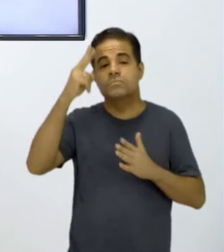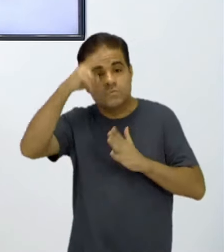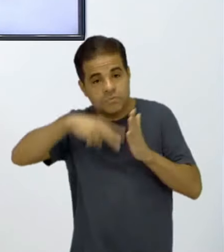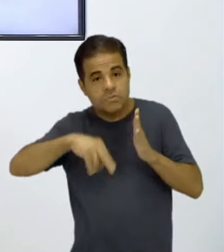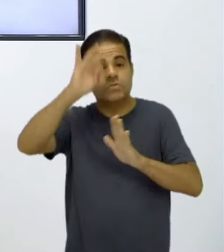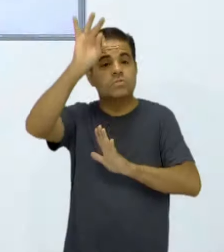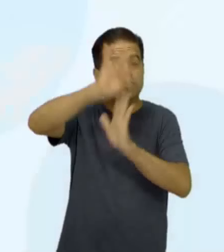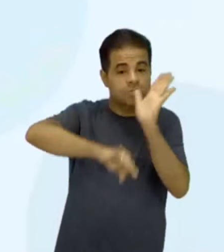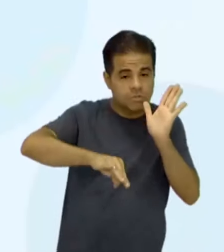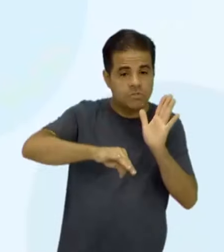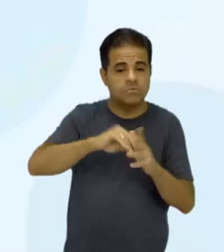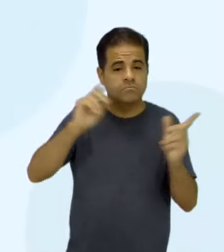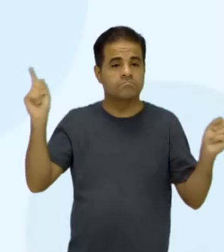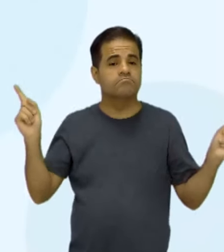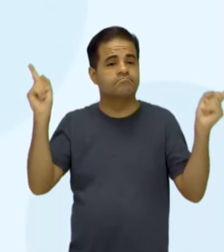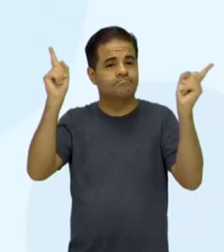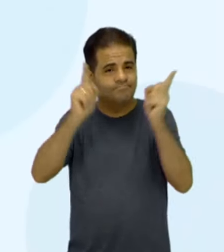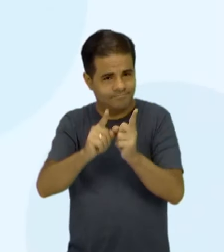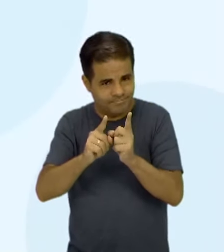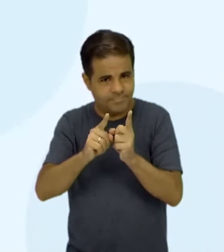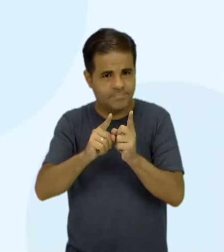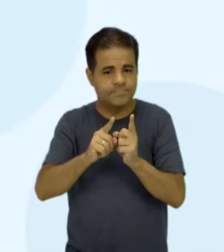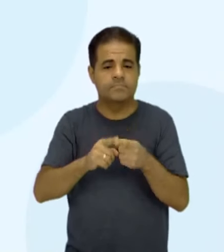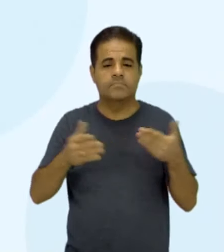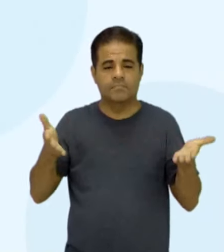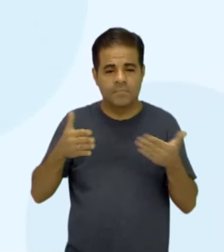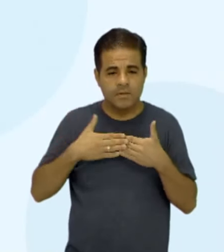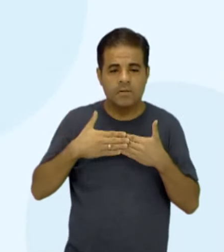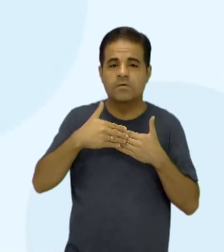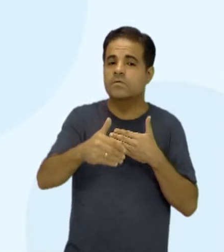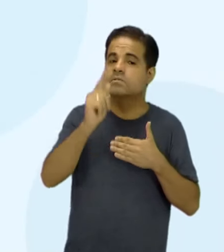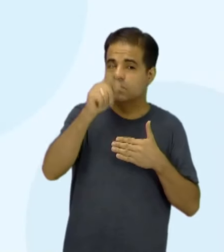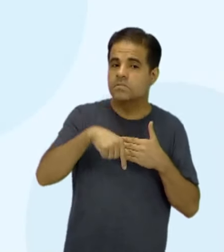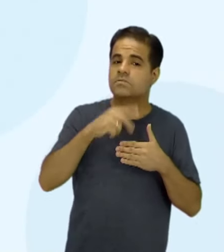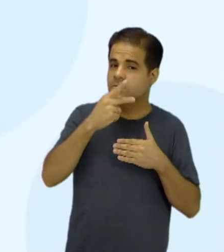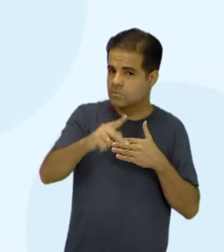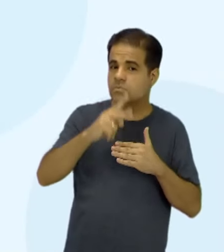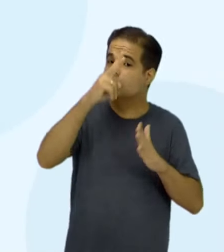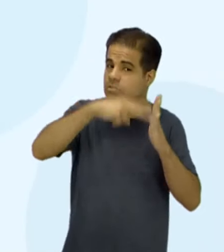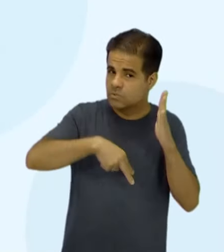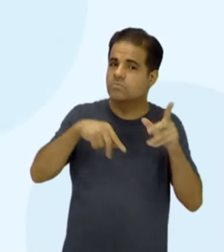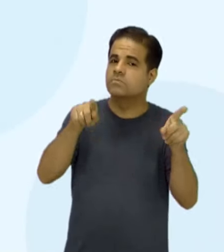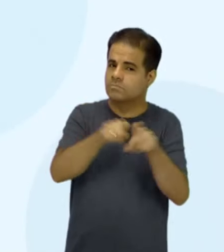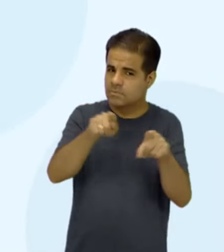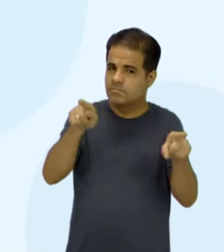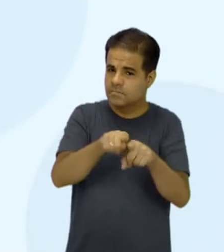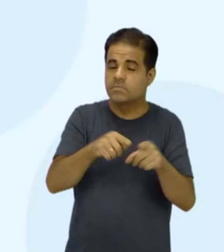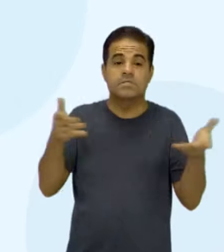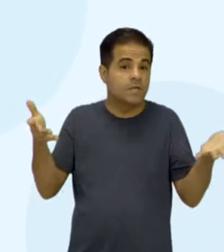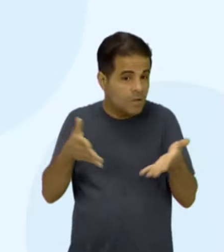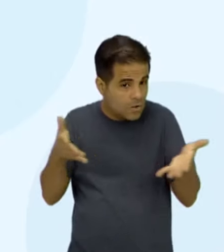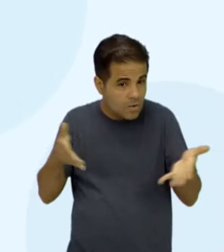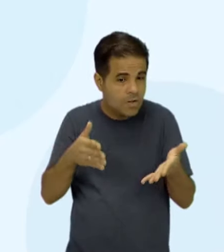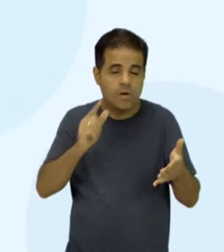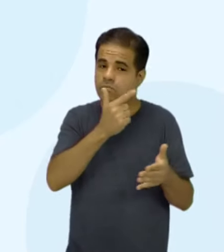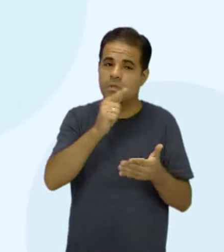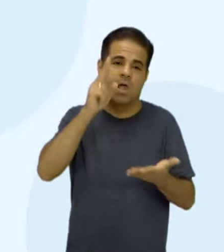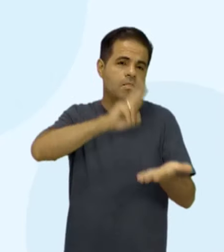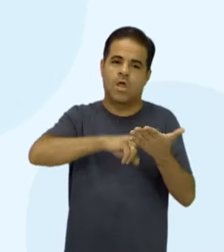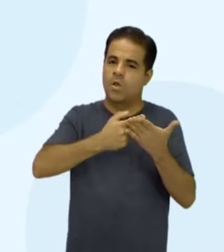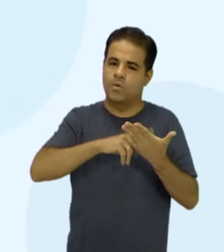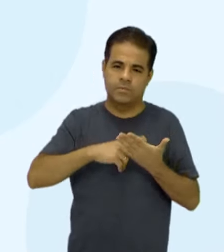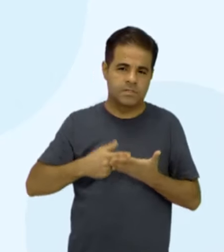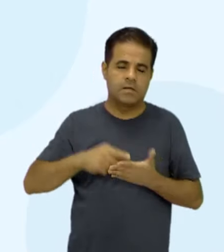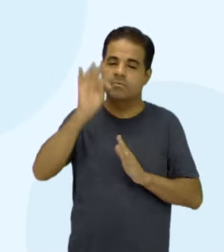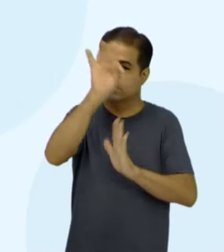ler um texto pequenininho Ok e nesse momento também é o seu momento de leitura então agora não vai haver a